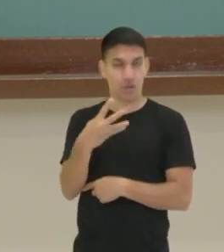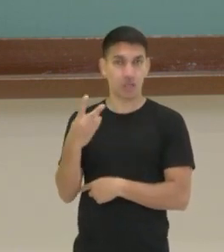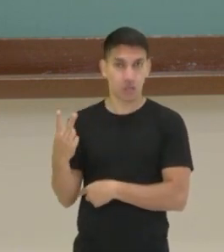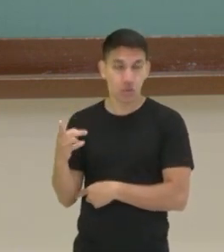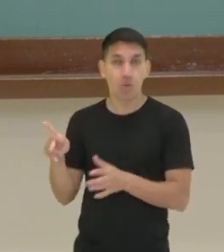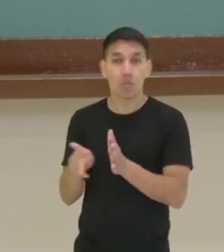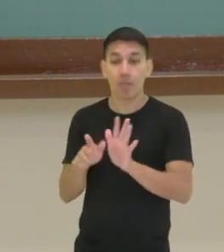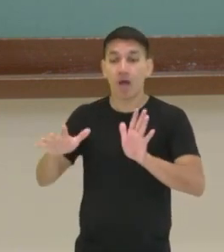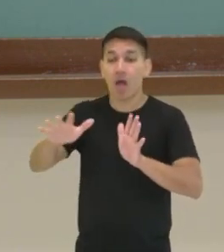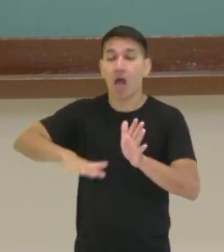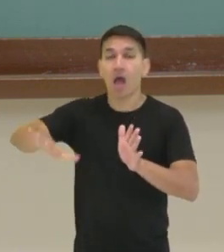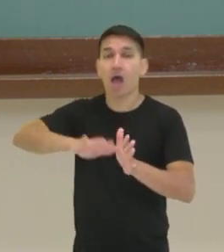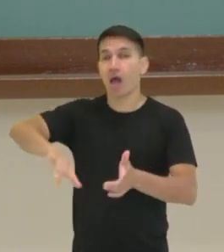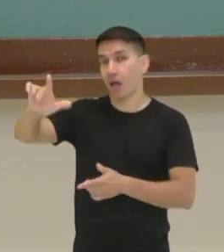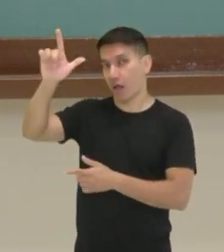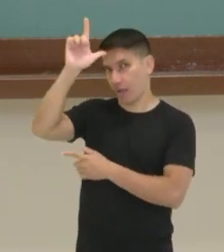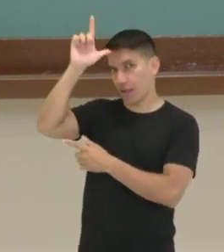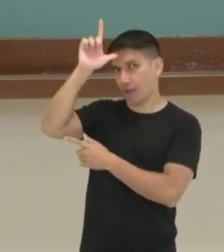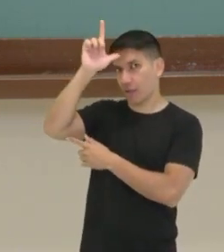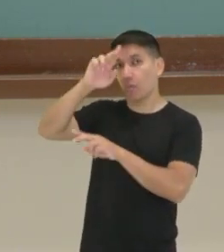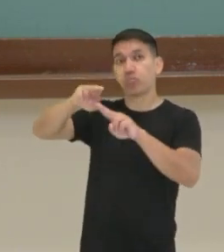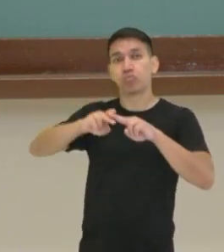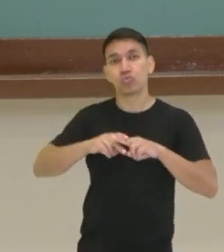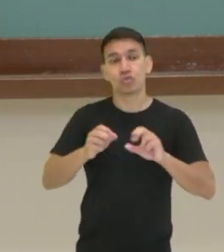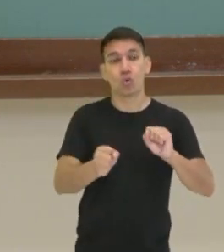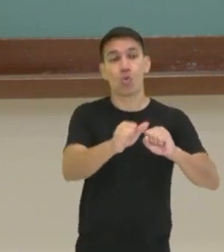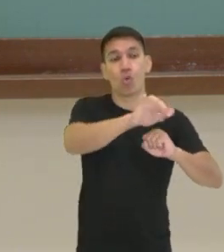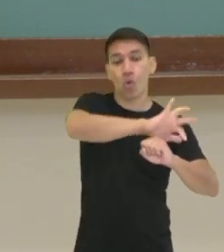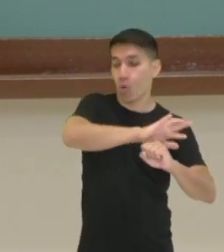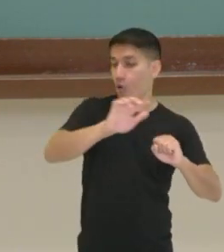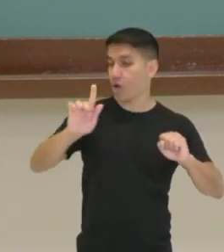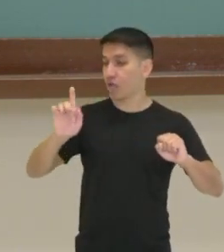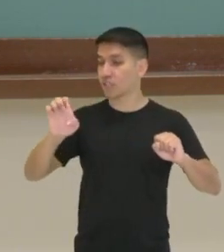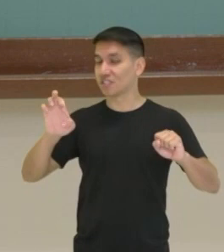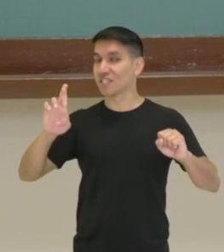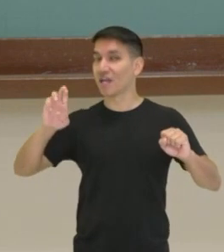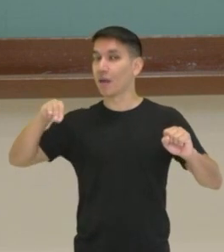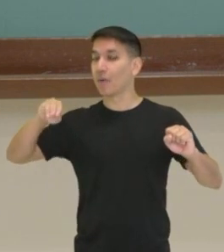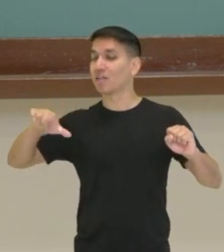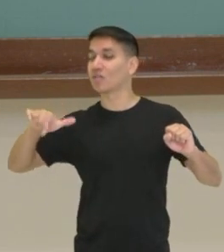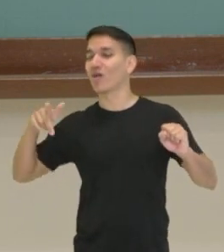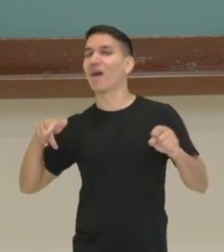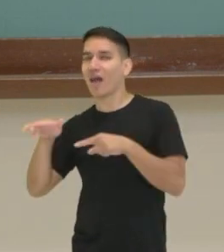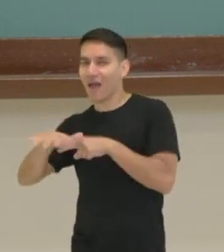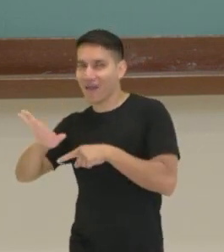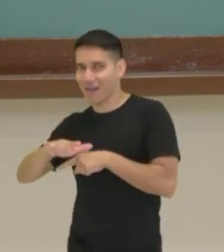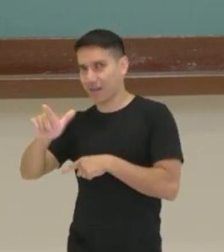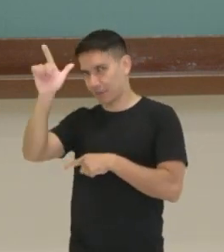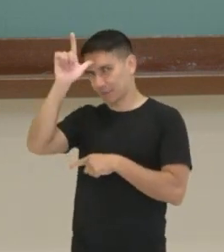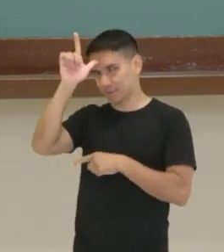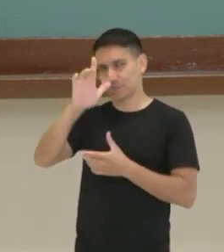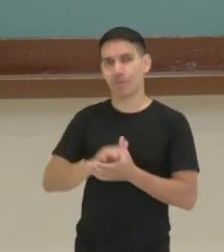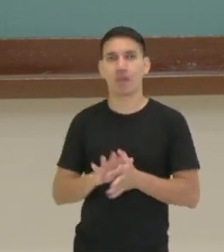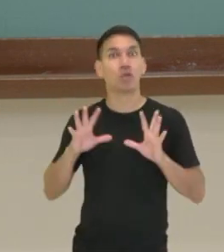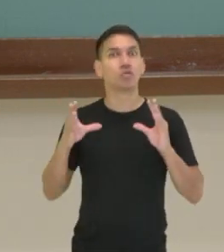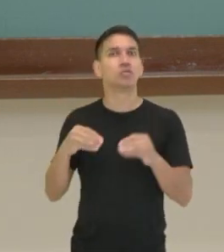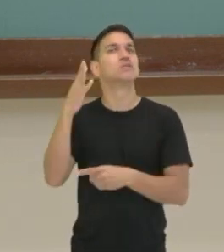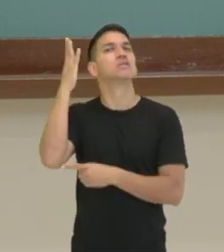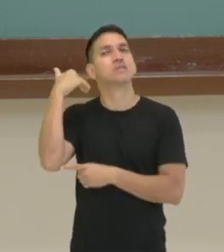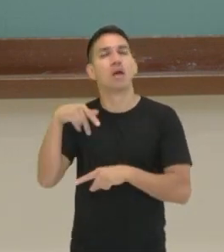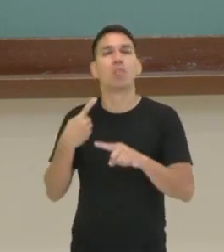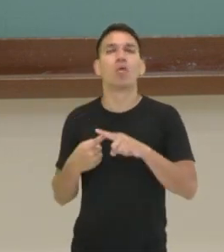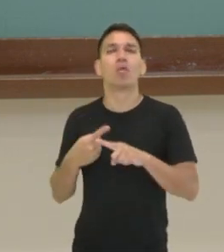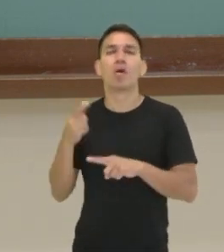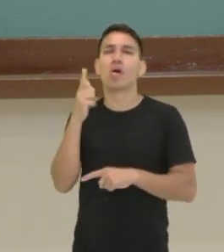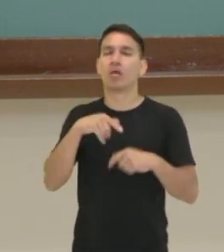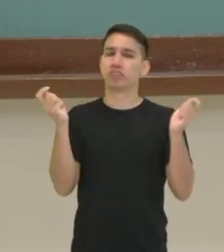Alemanha. Então, por isso que é Romano-Germânico. Tudo que conhecemos hoje da Idade Média deve ser Carlos Magno e a sua capacidade de ter unido por um